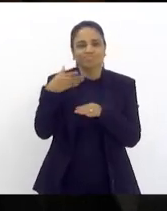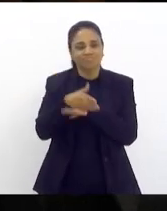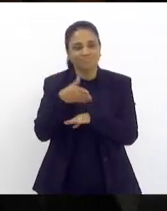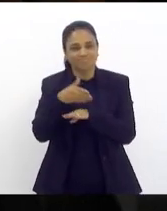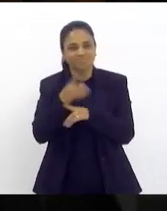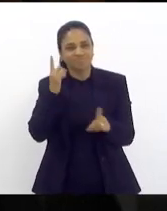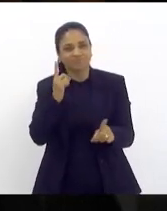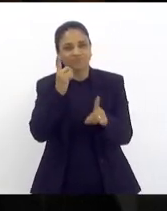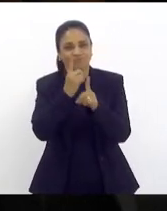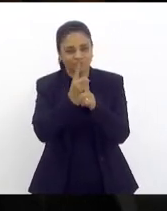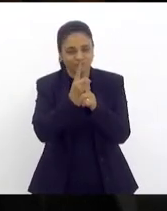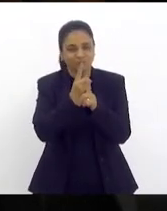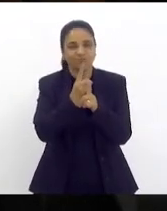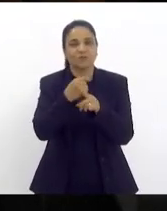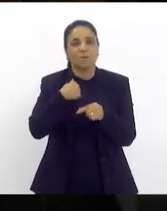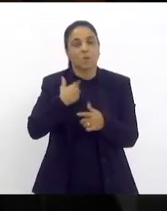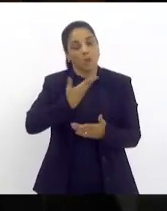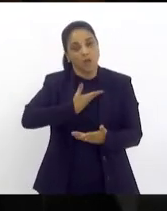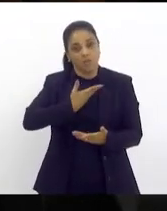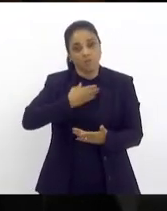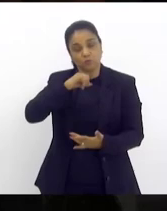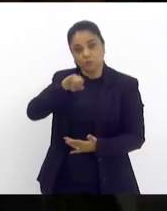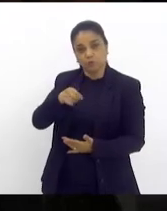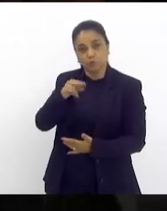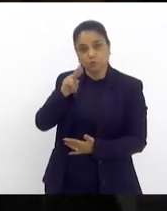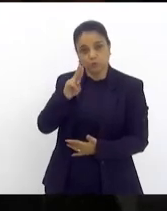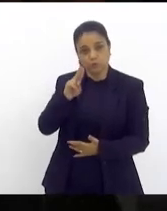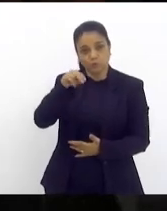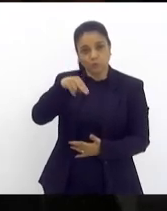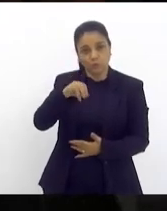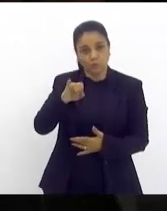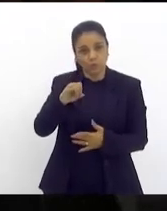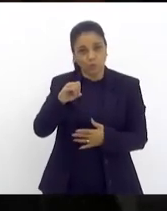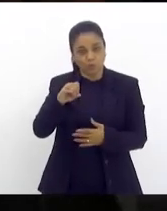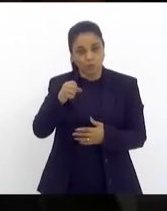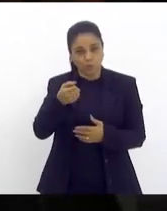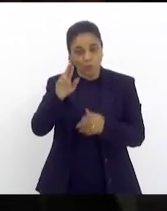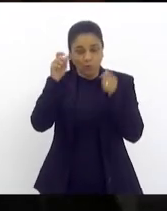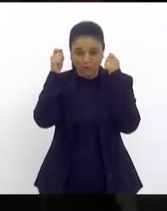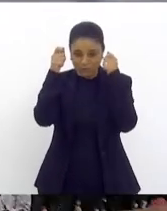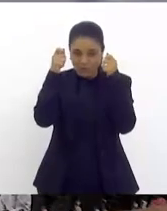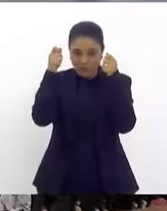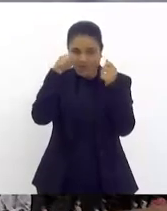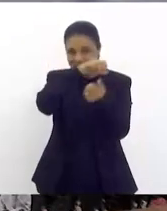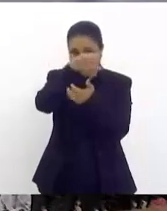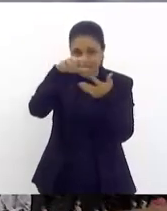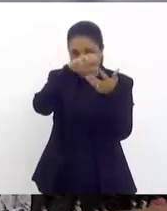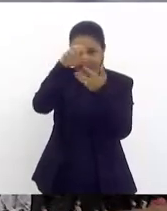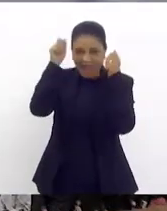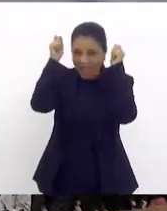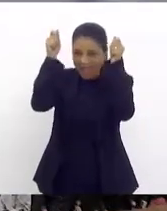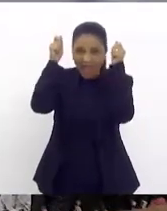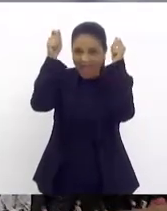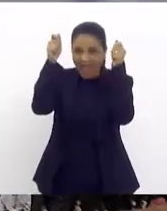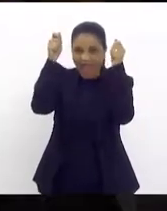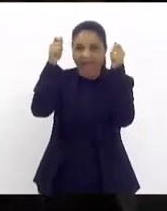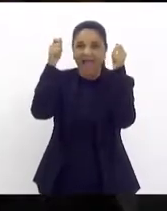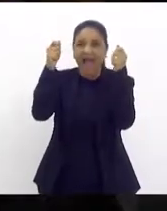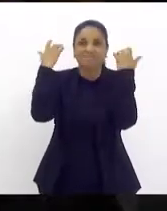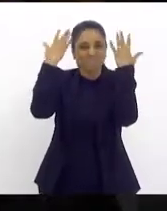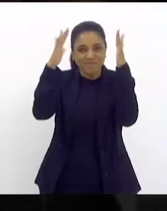encontros. Nosso amigo Júnior sempre trazendo uma torcida com barulho. E Rubão,